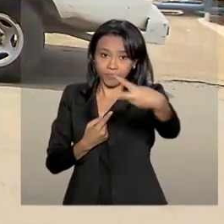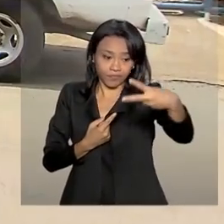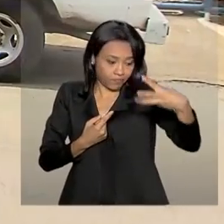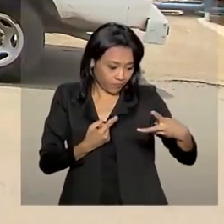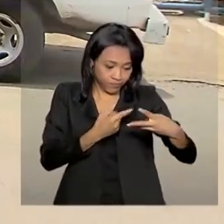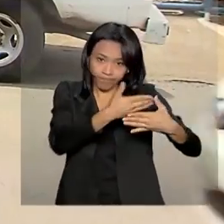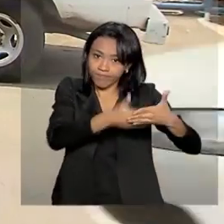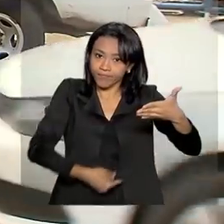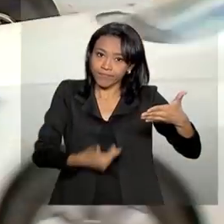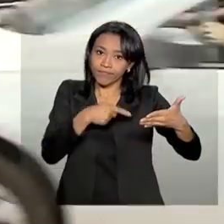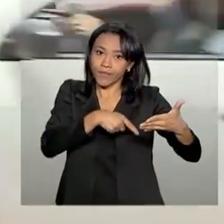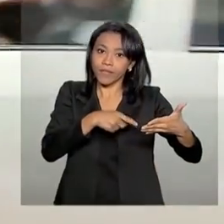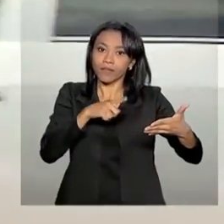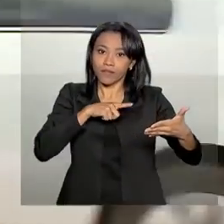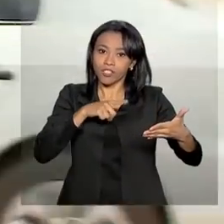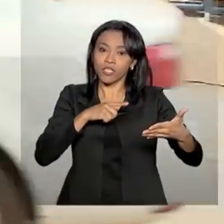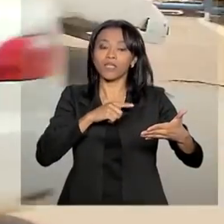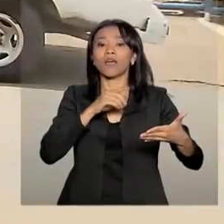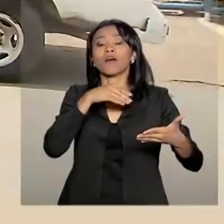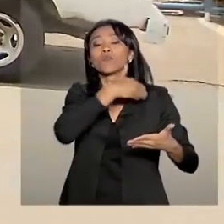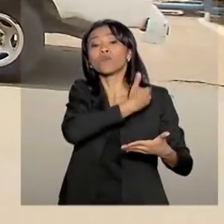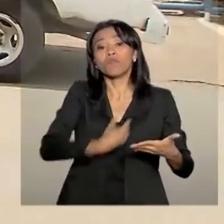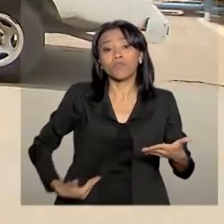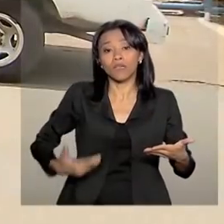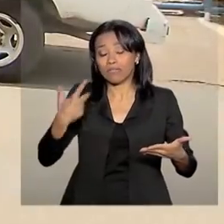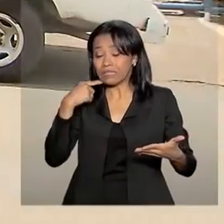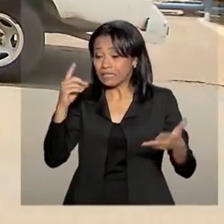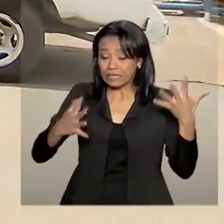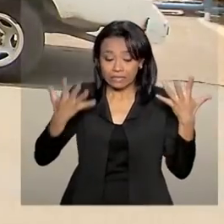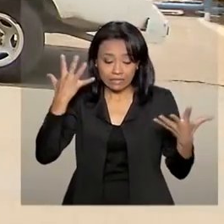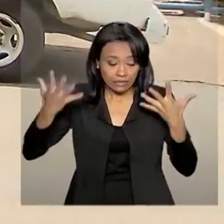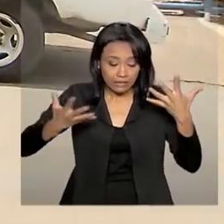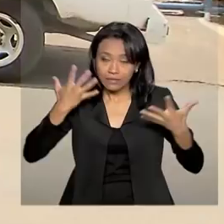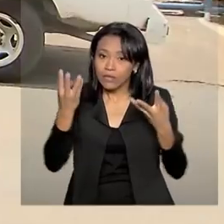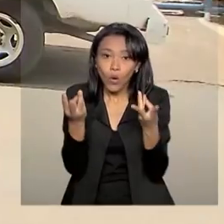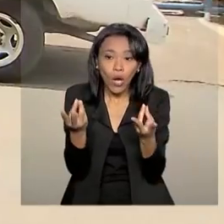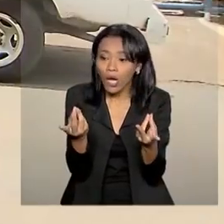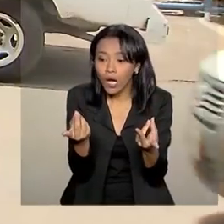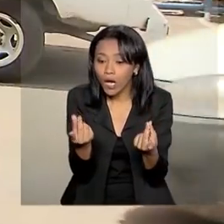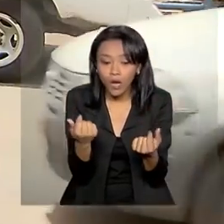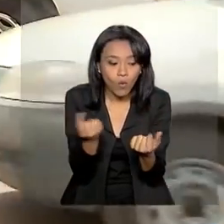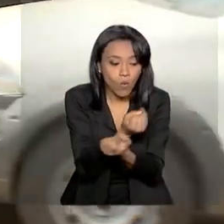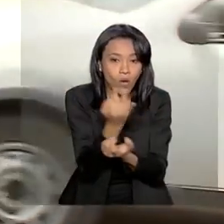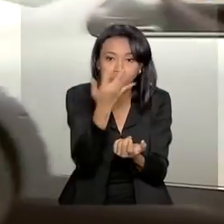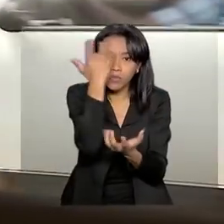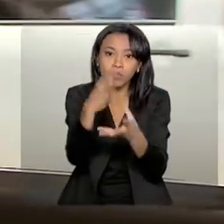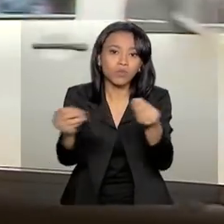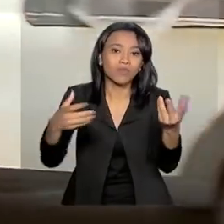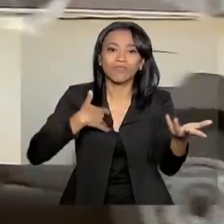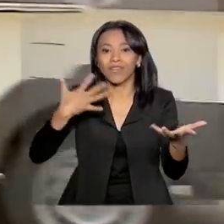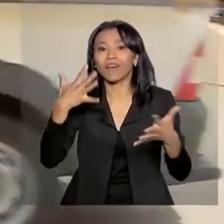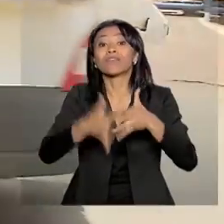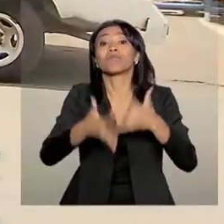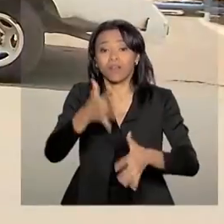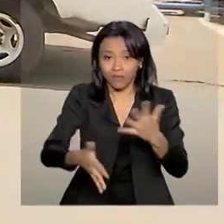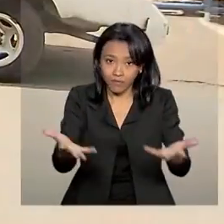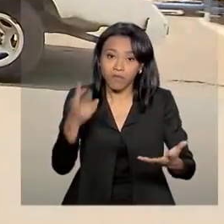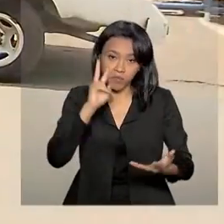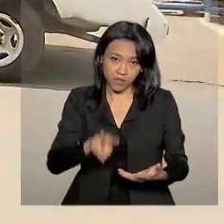na Defesa Civil, dificultando aí o cálculo, né, a quantidade de pessoas desaparecidas. Vamos ouvir agora na entrevista.